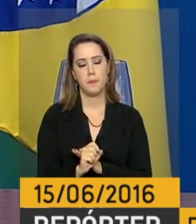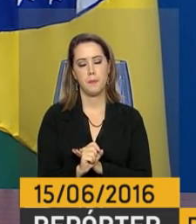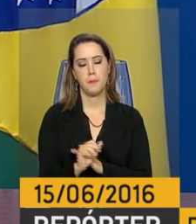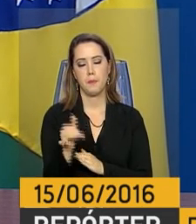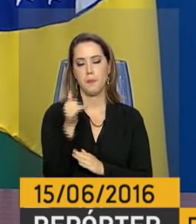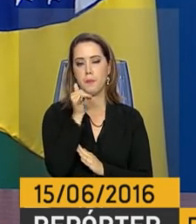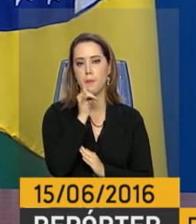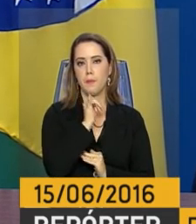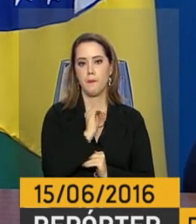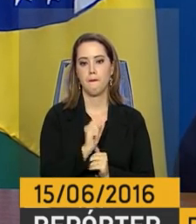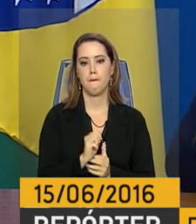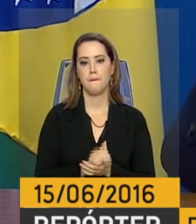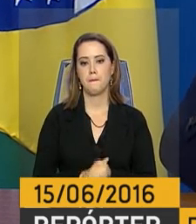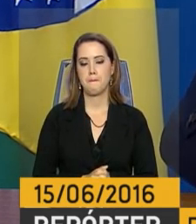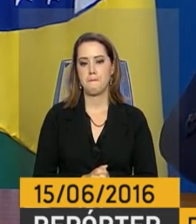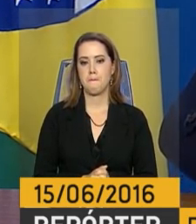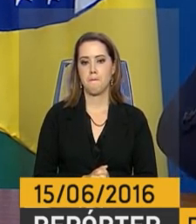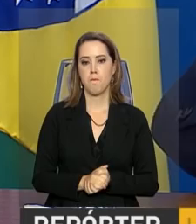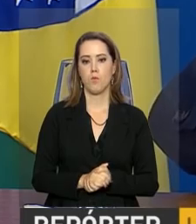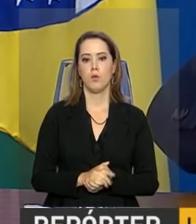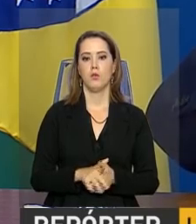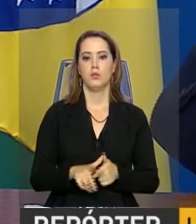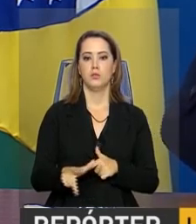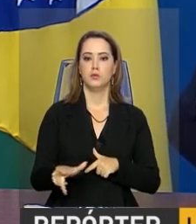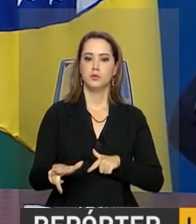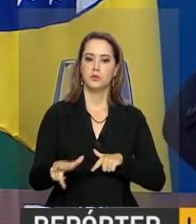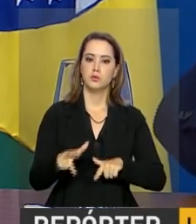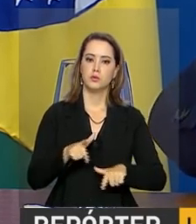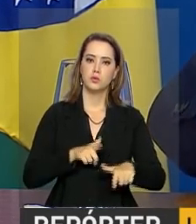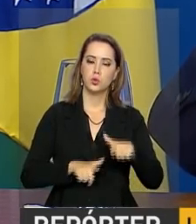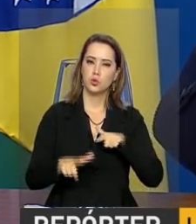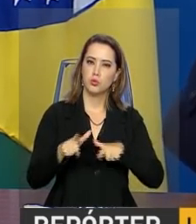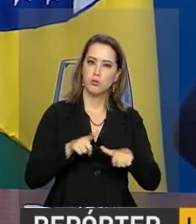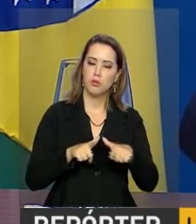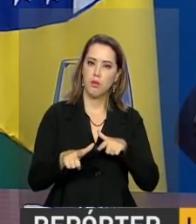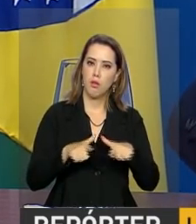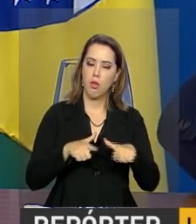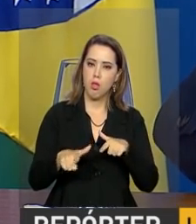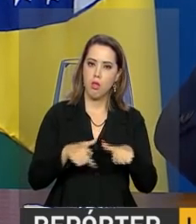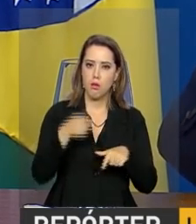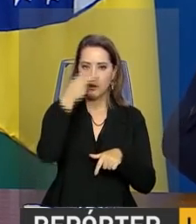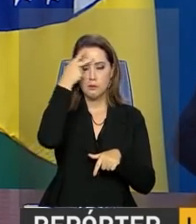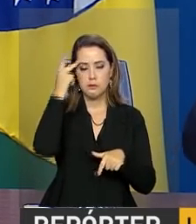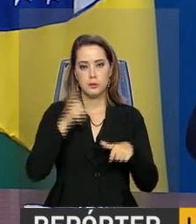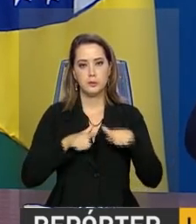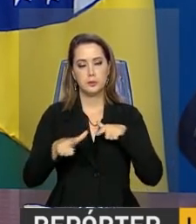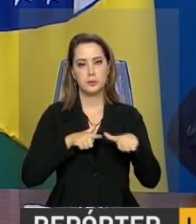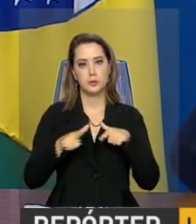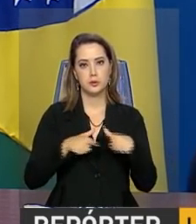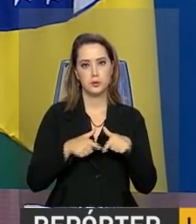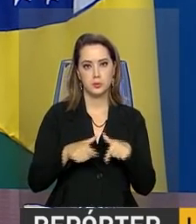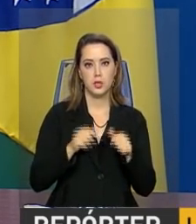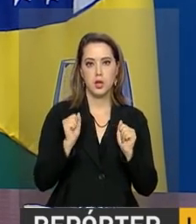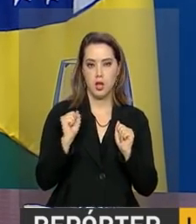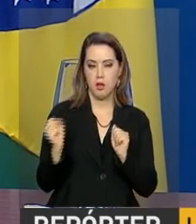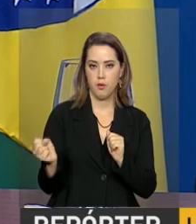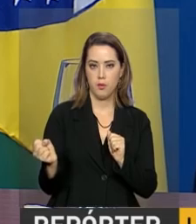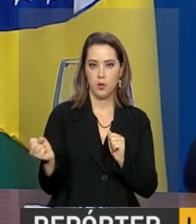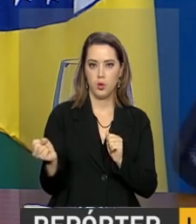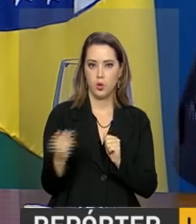de eh funcionários que não podem ser contratados, novos concursos e